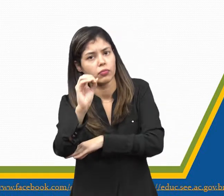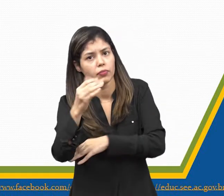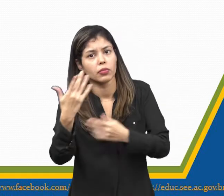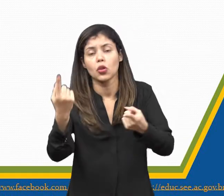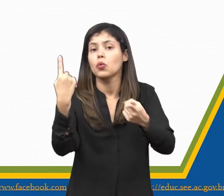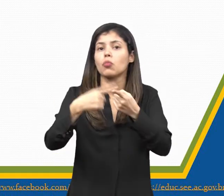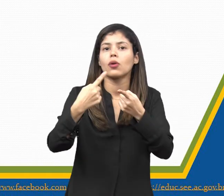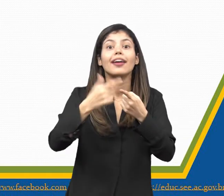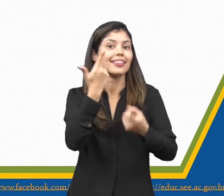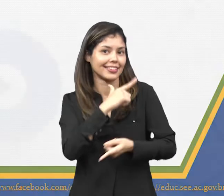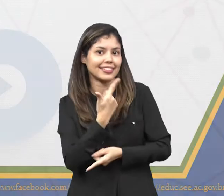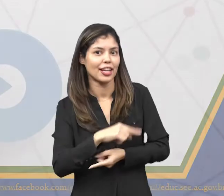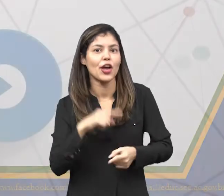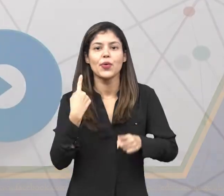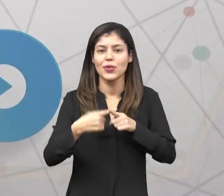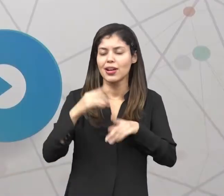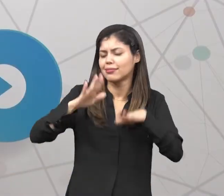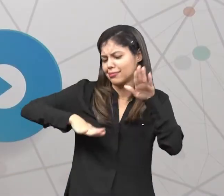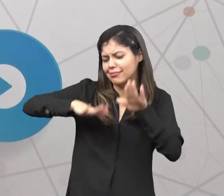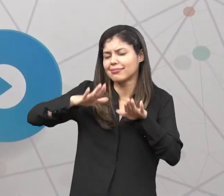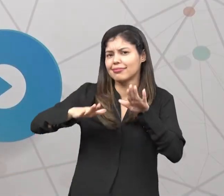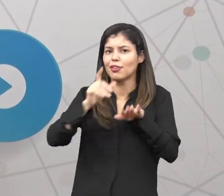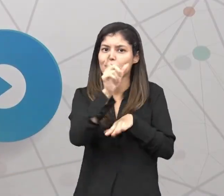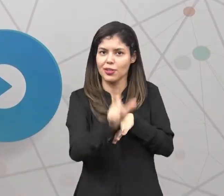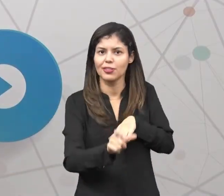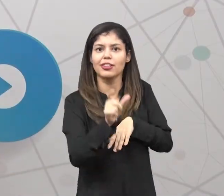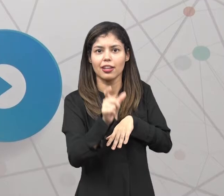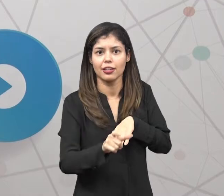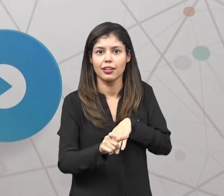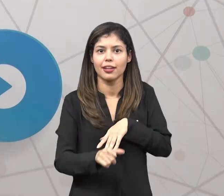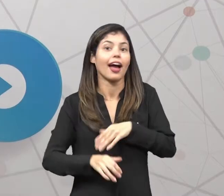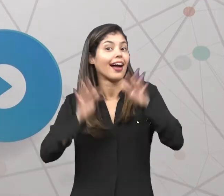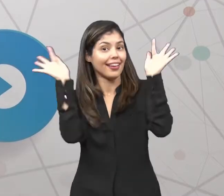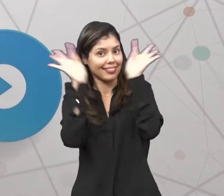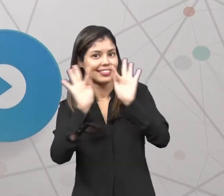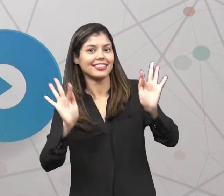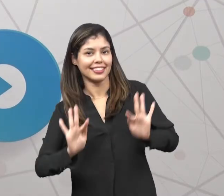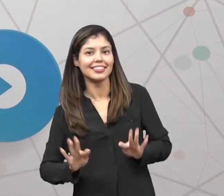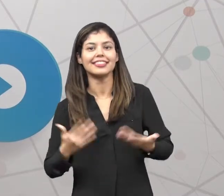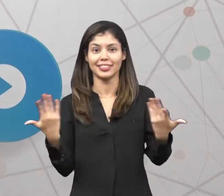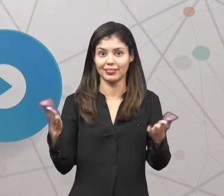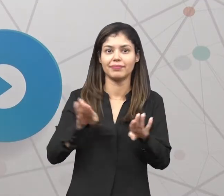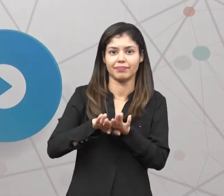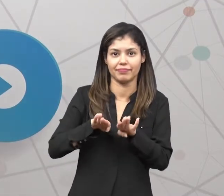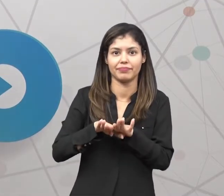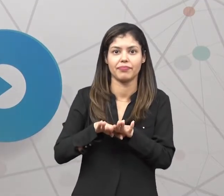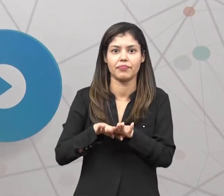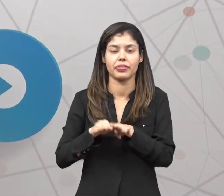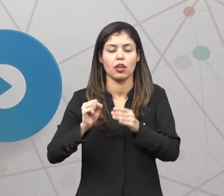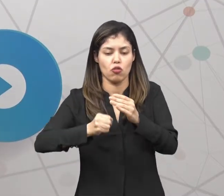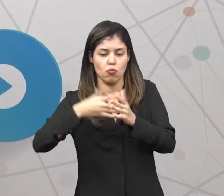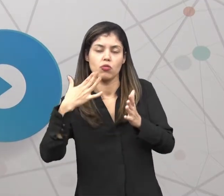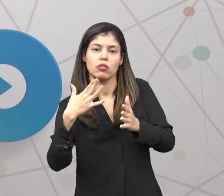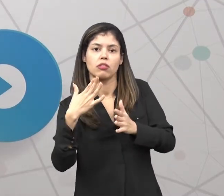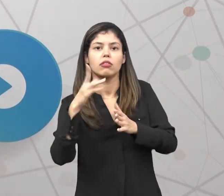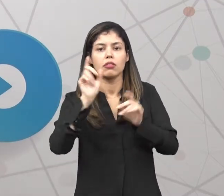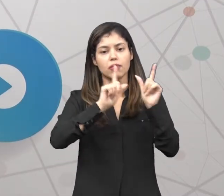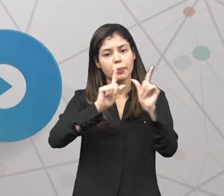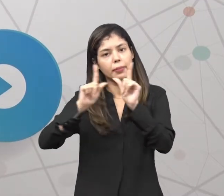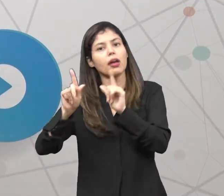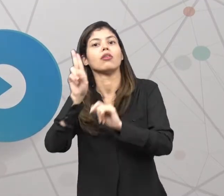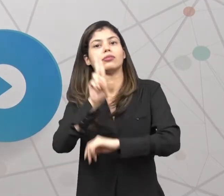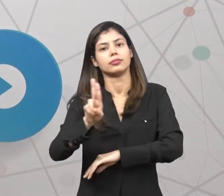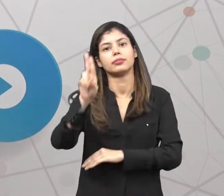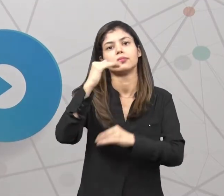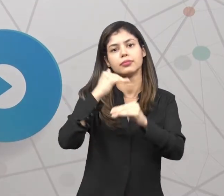que é humor? Porque uma tirinha geralmente é usado personagens alegres, felizes, né? Muitas tirinhas também, algumas